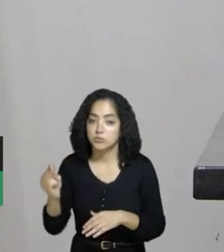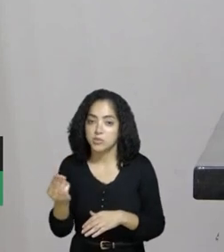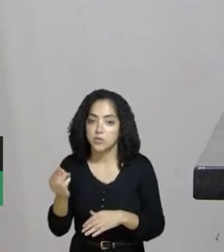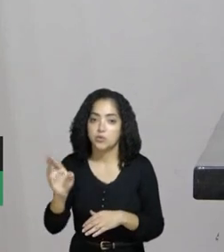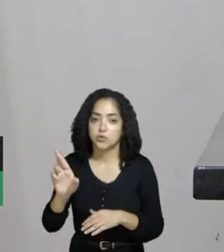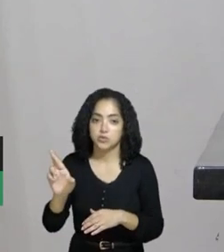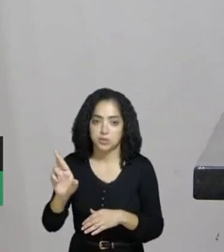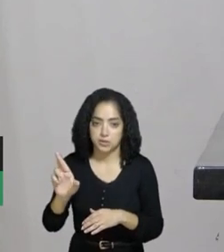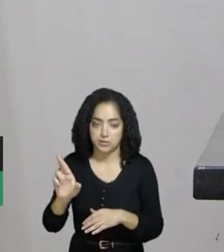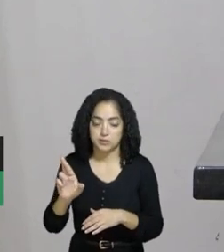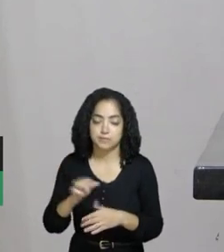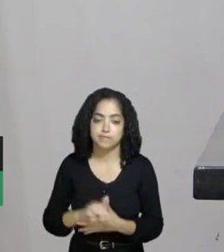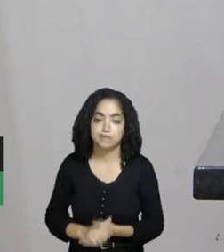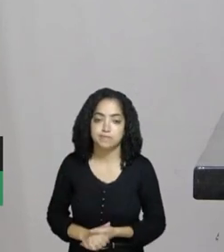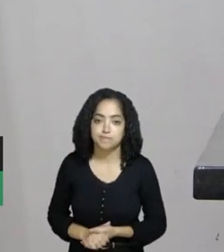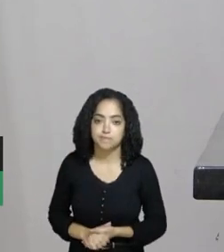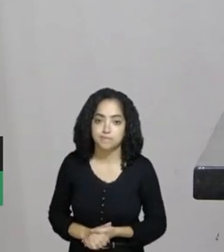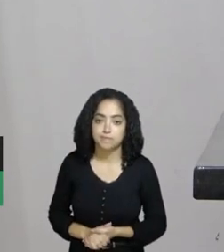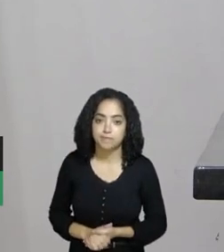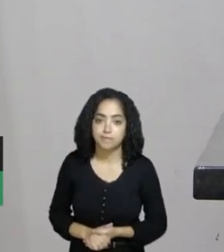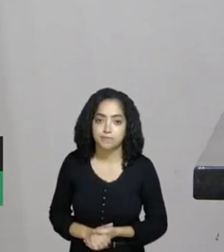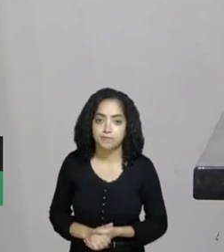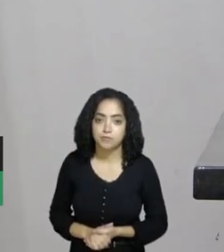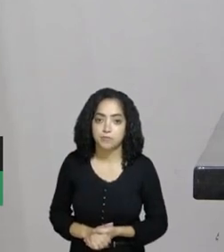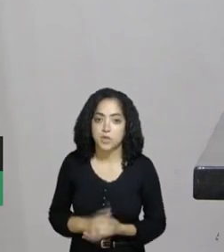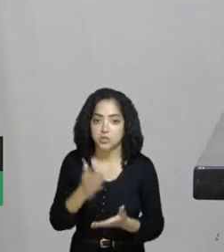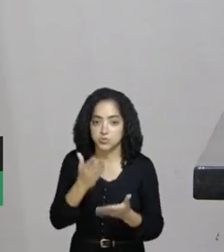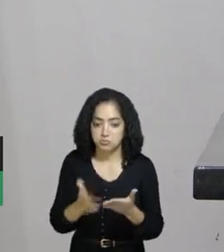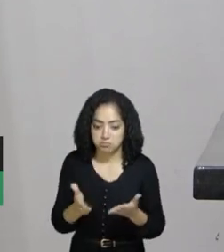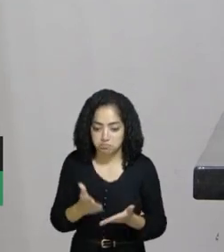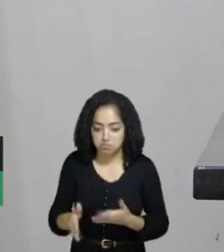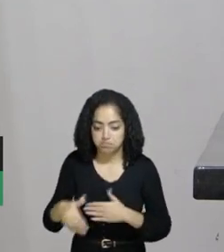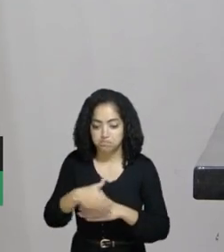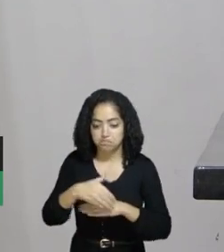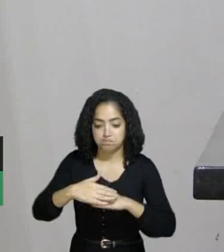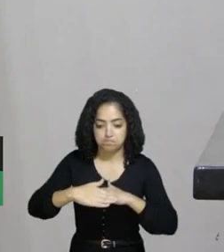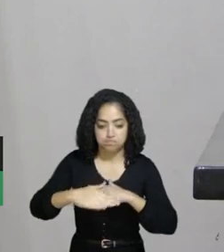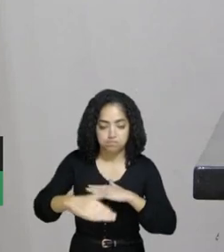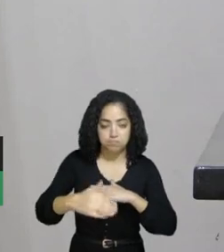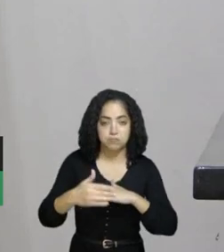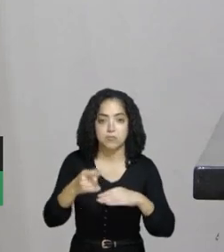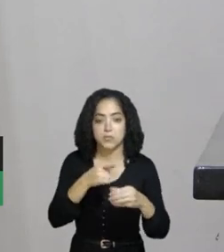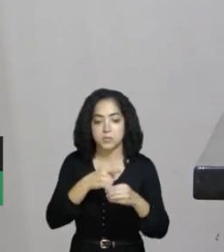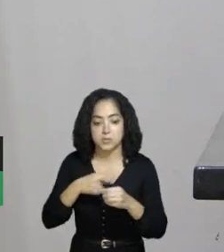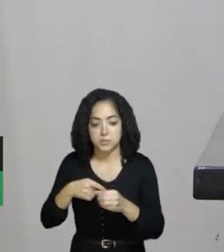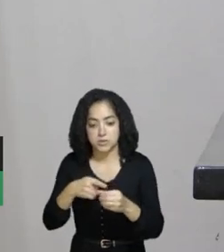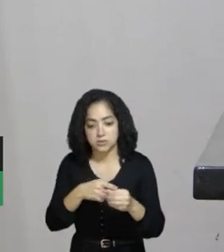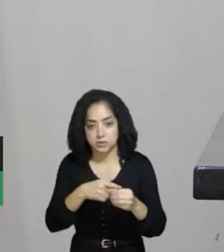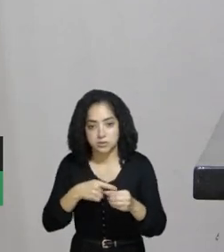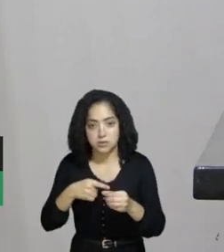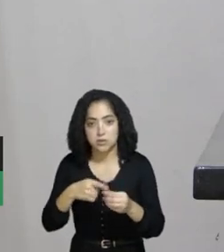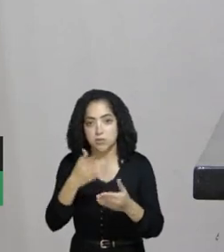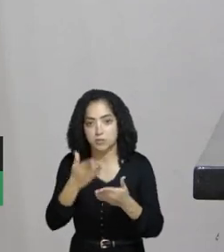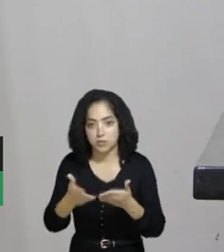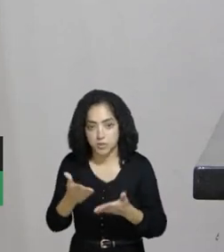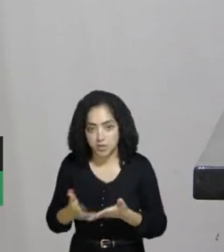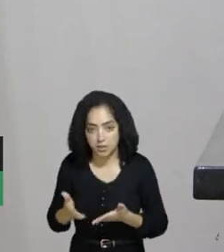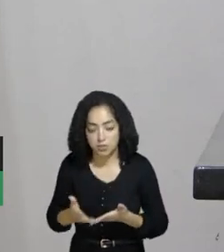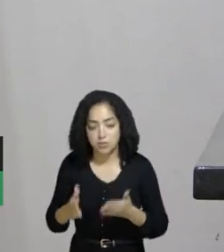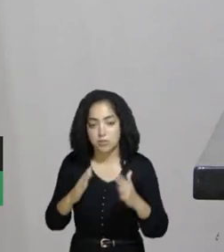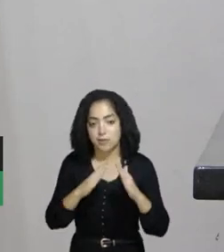a reconstrução de Santa Catarina. Nós perdemos estradas, nós perdemos cidades, nós perdemos bens